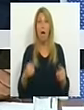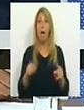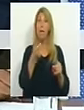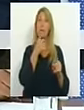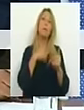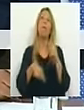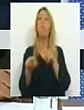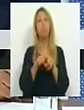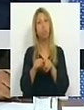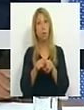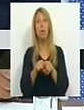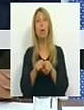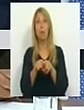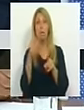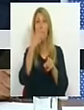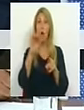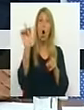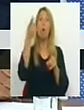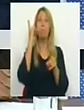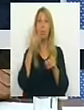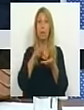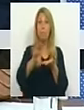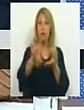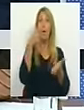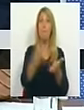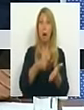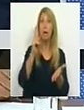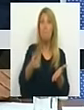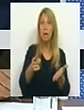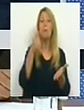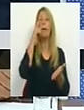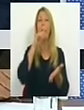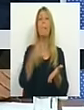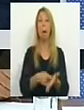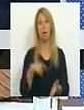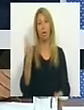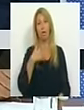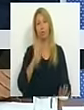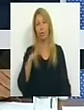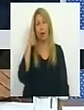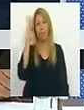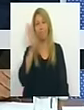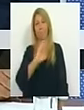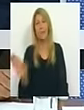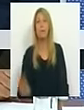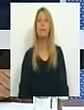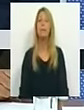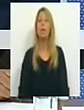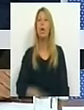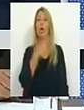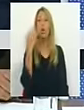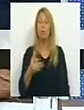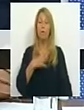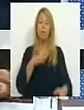grande alcance, se houver indenizações a pagar, quem é que as vai pagar? Nós já estamos a ver o filme. Segundo, queria lhe perguntar, Sr. Ministro,